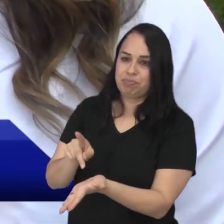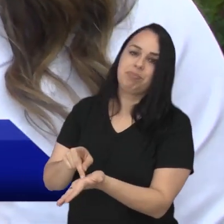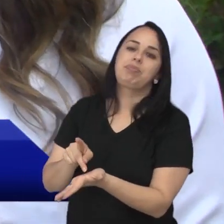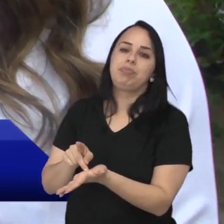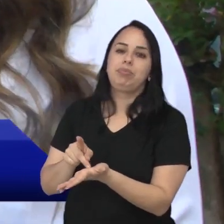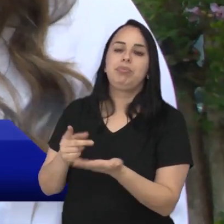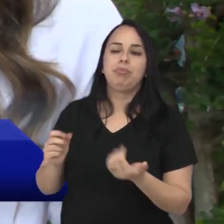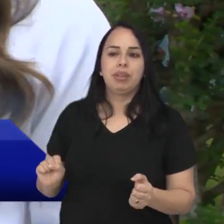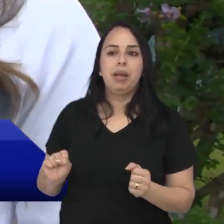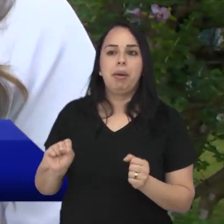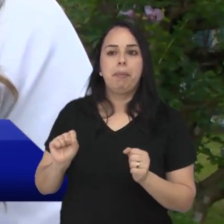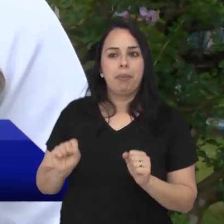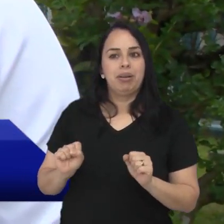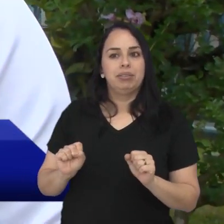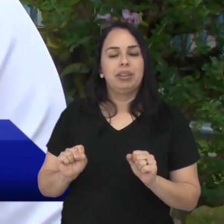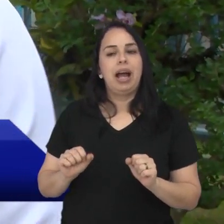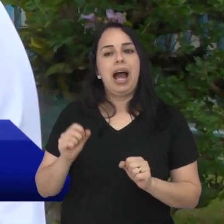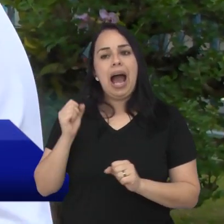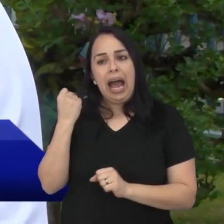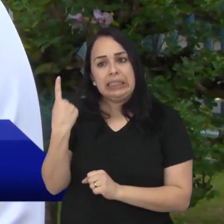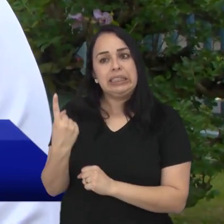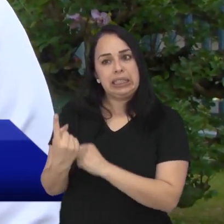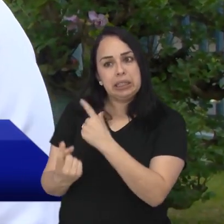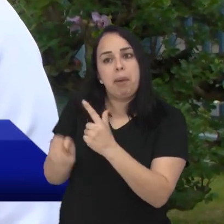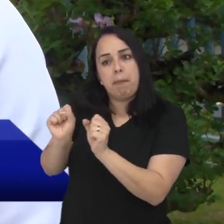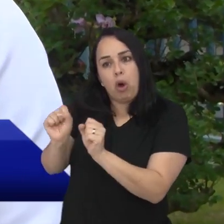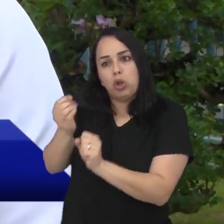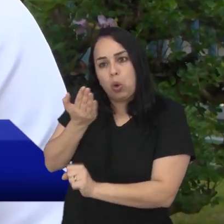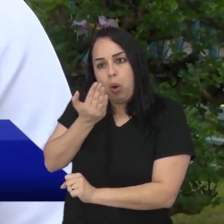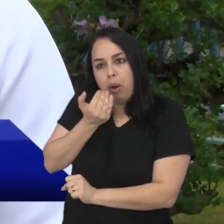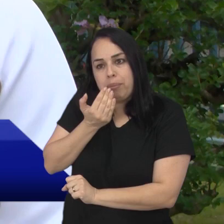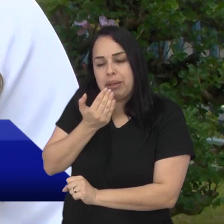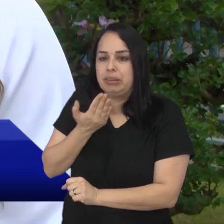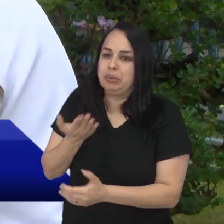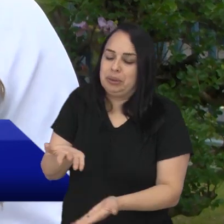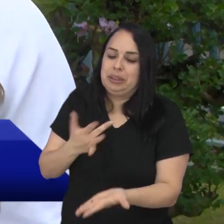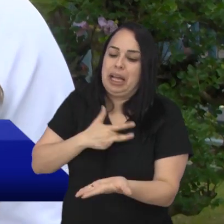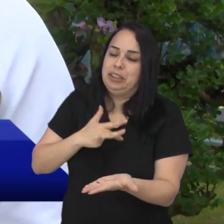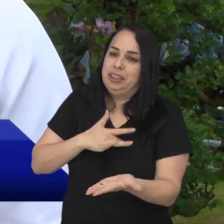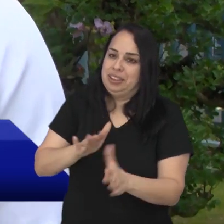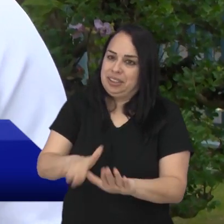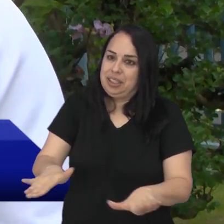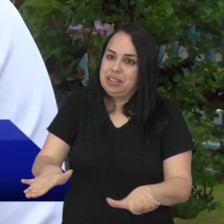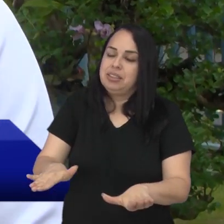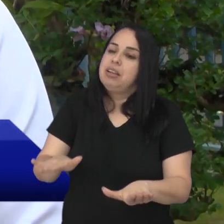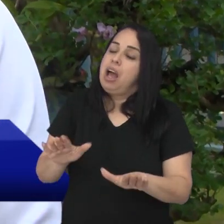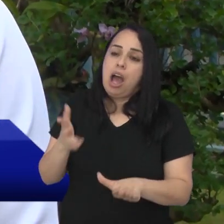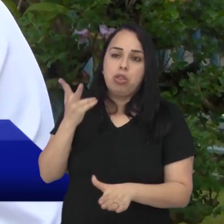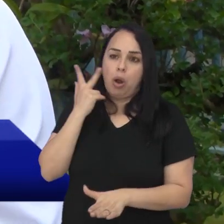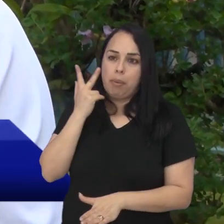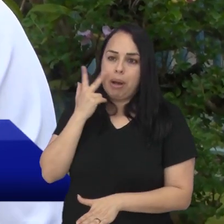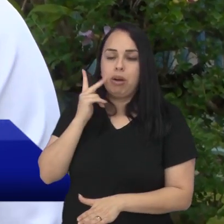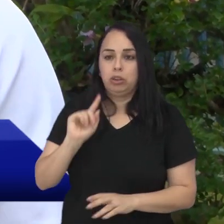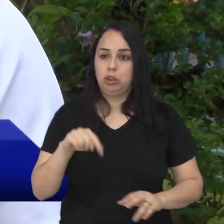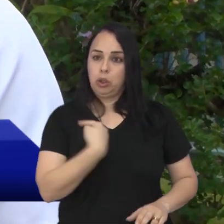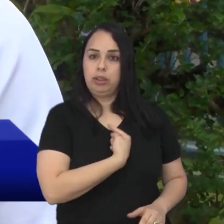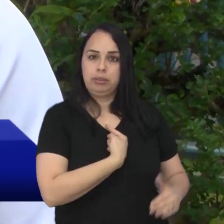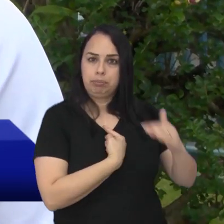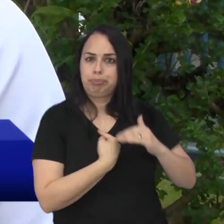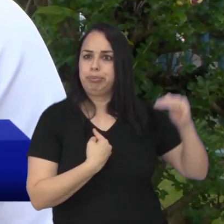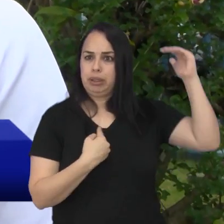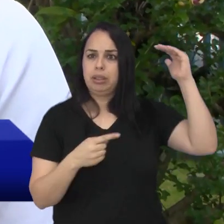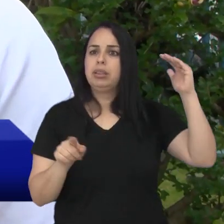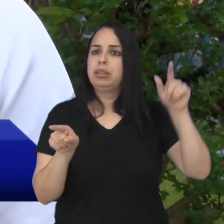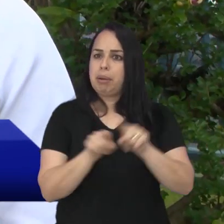verdade. A exceção não pode virar regra, a exceção sempre vai existir, né? Coitada das crianças, faz parte, né? Nós adultos